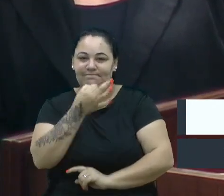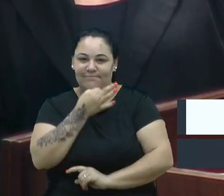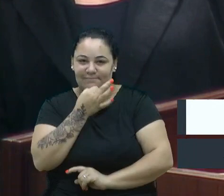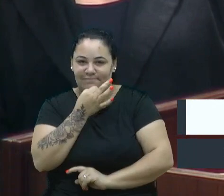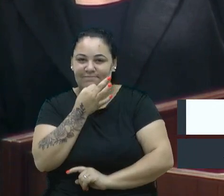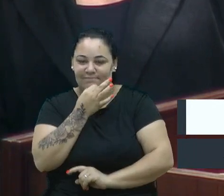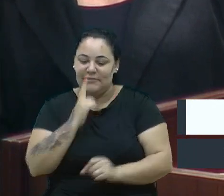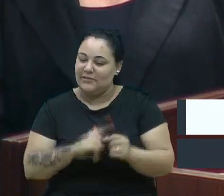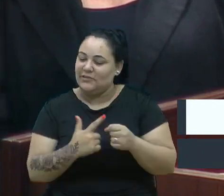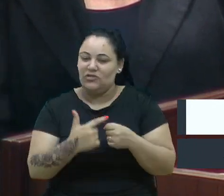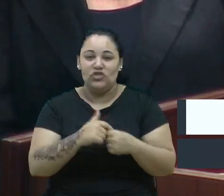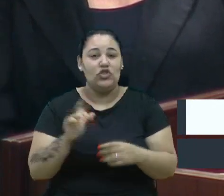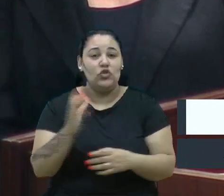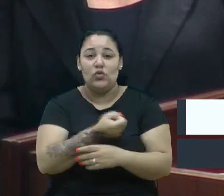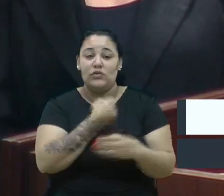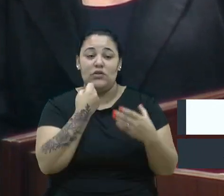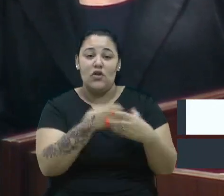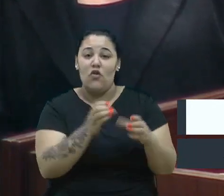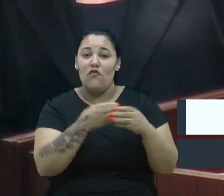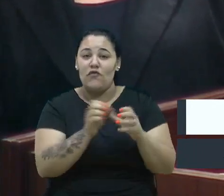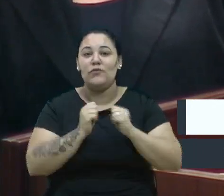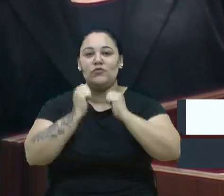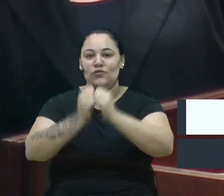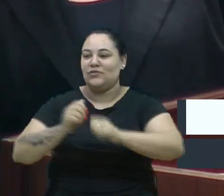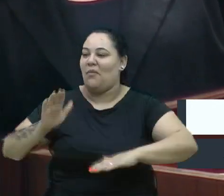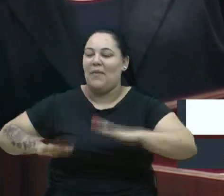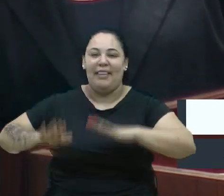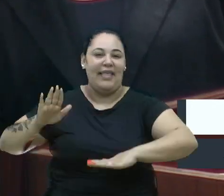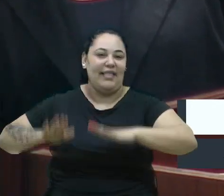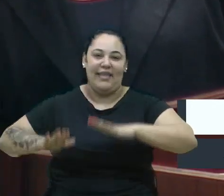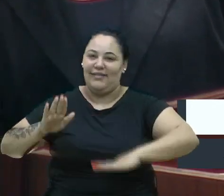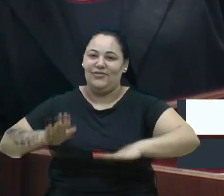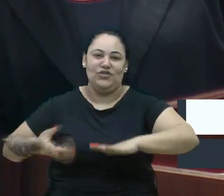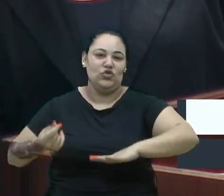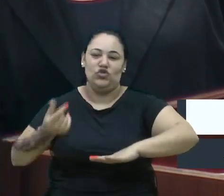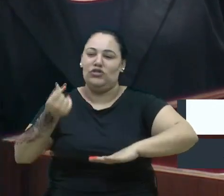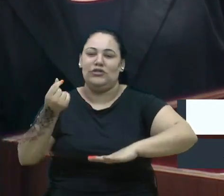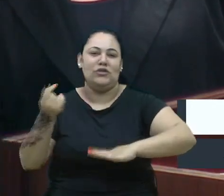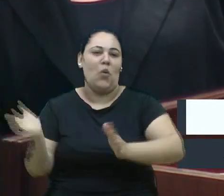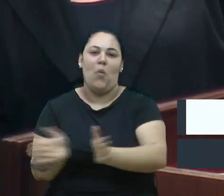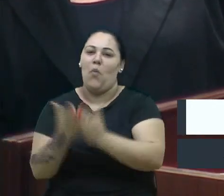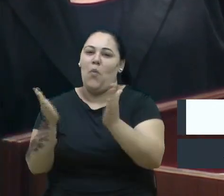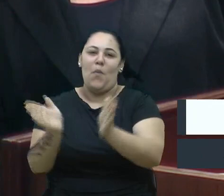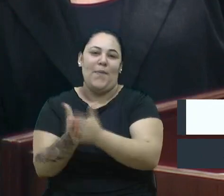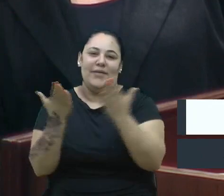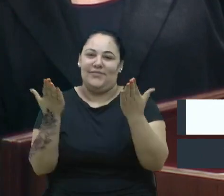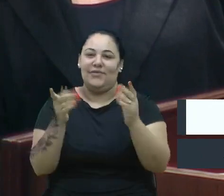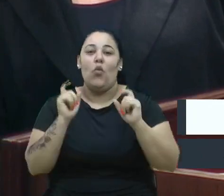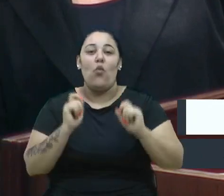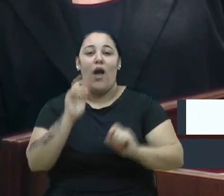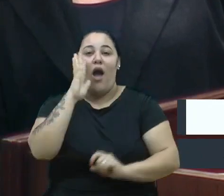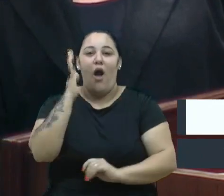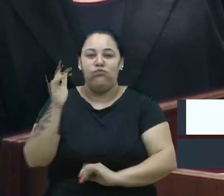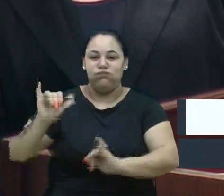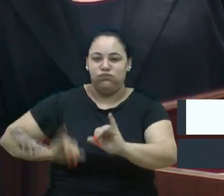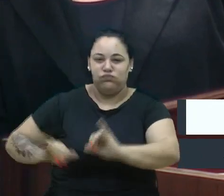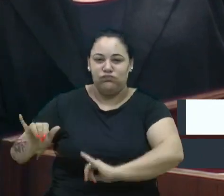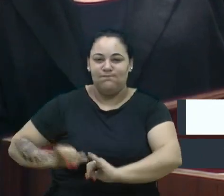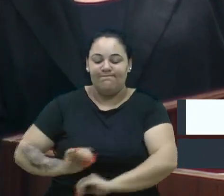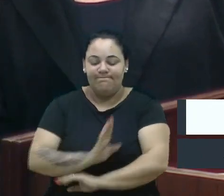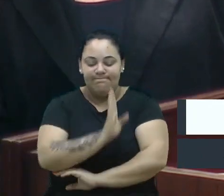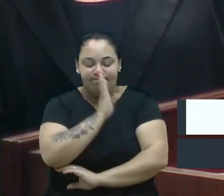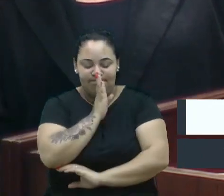mulheres todas que vivem conosco, independentemente de sua classe social, o que elas devem estar sofrendo em